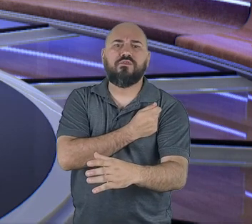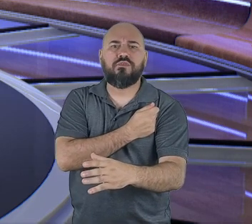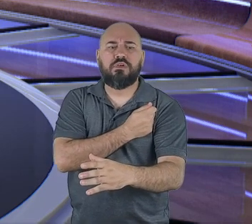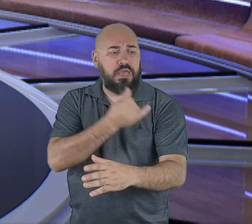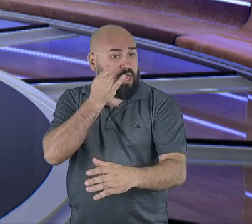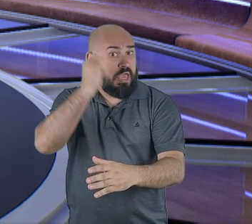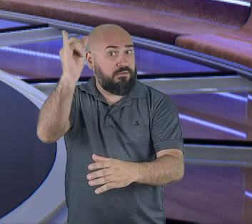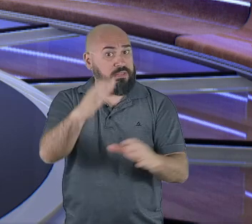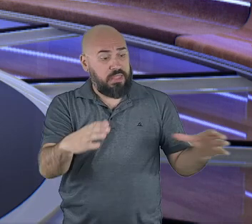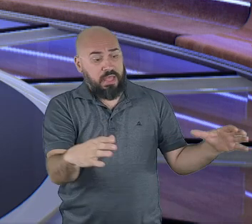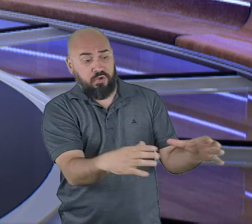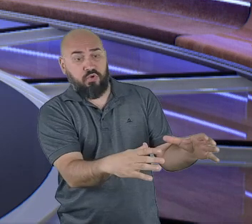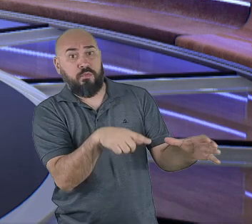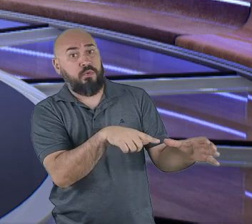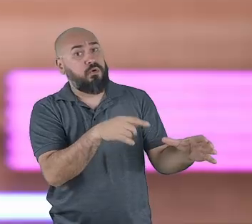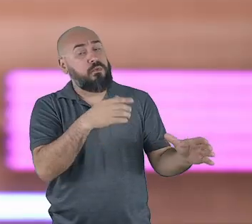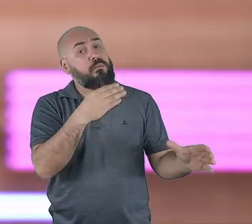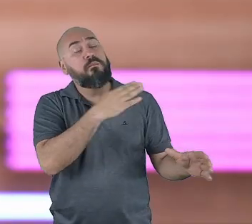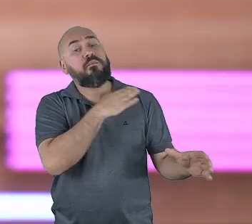dessa destruição?